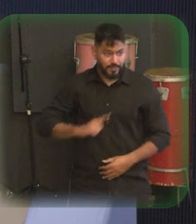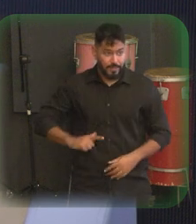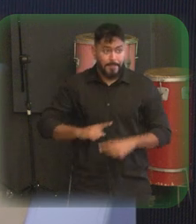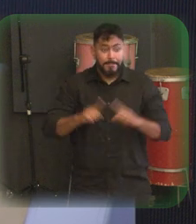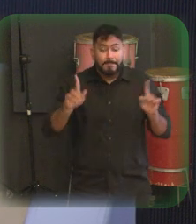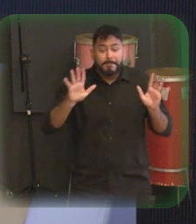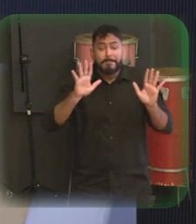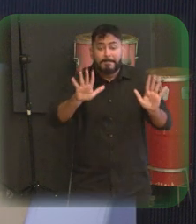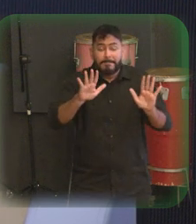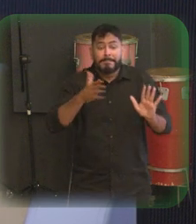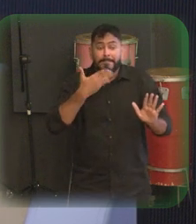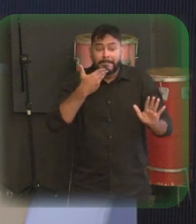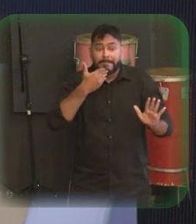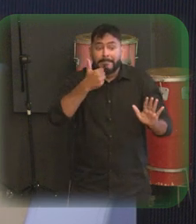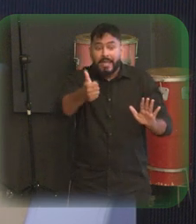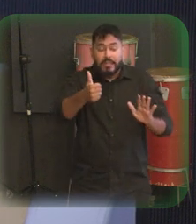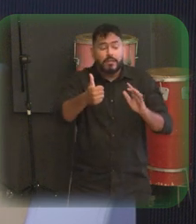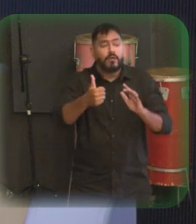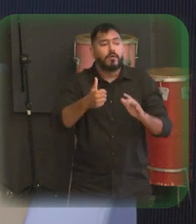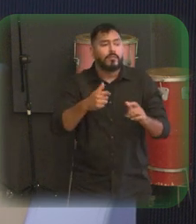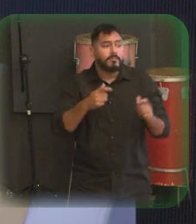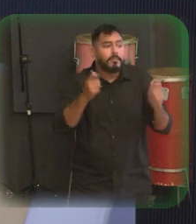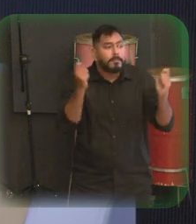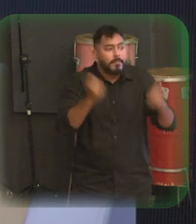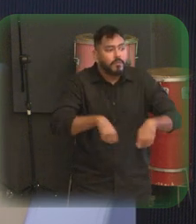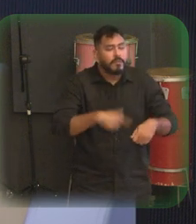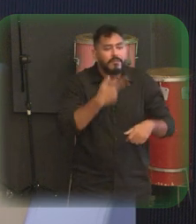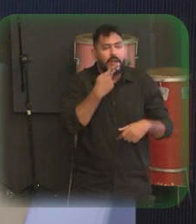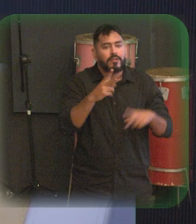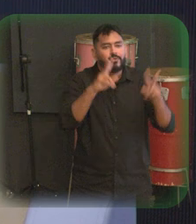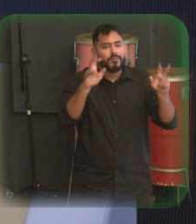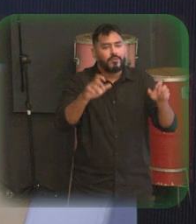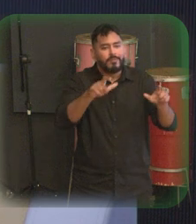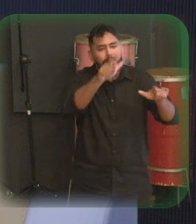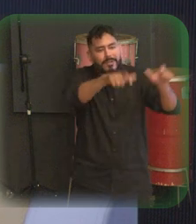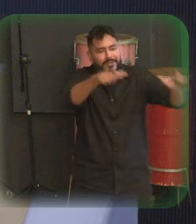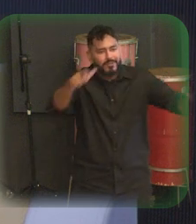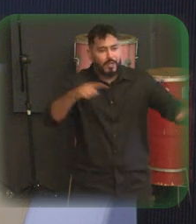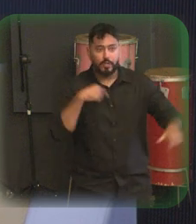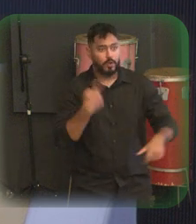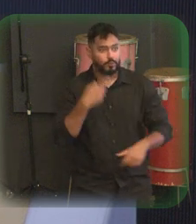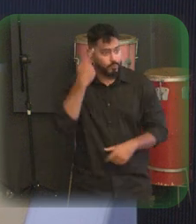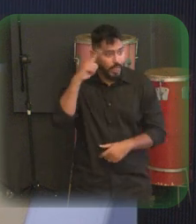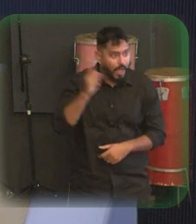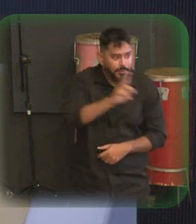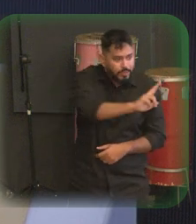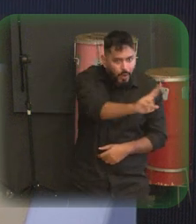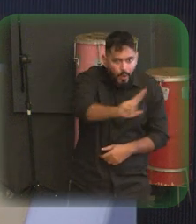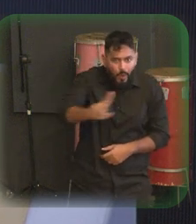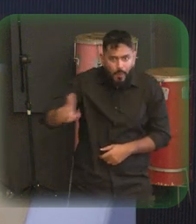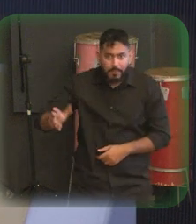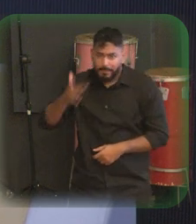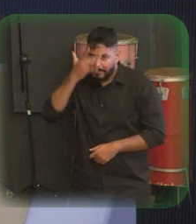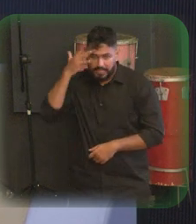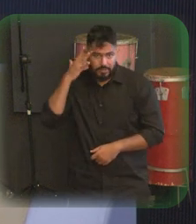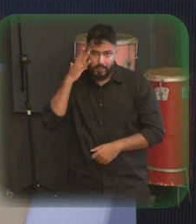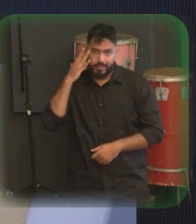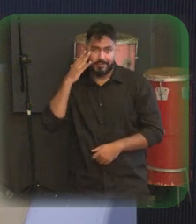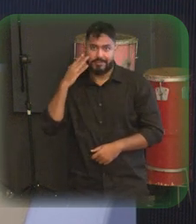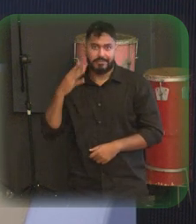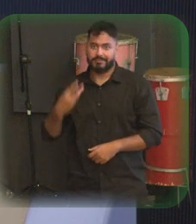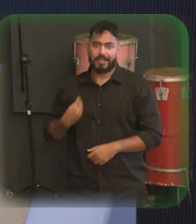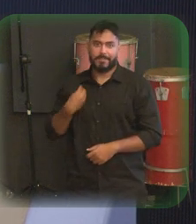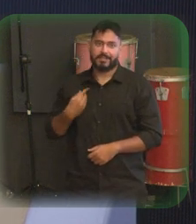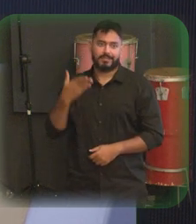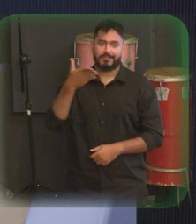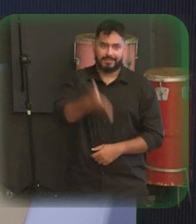é poder falar sobre as pessoas que a gente não sabe o nome. Sobre as pessoas que não têm condições de estar aqui nessa sala, nesse dia